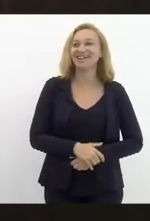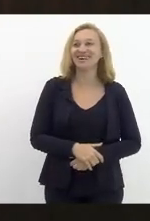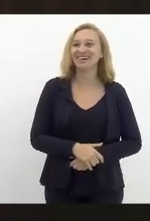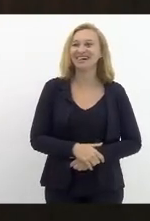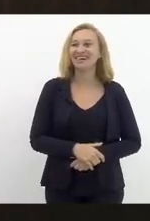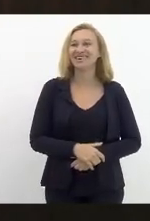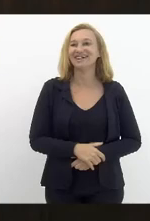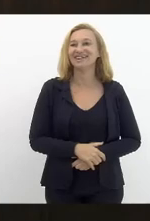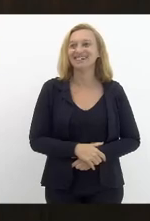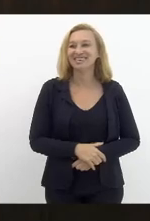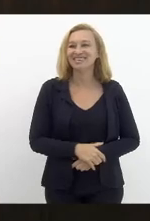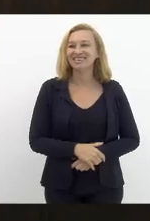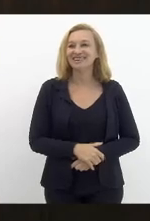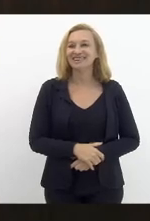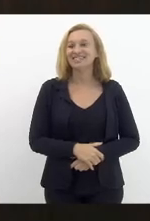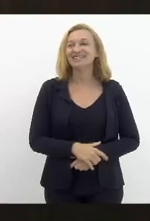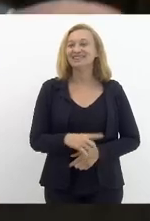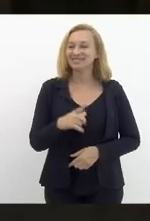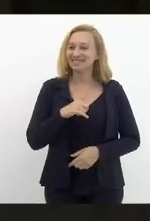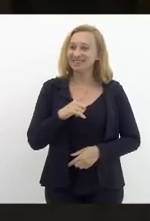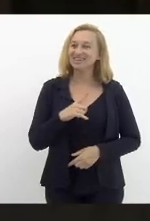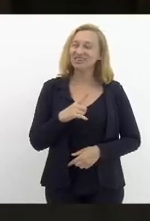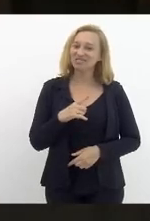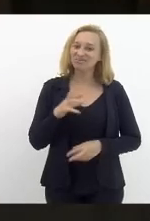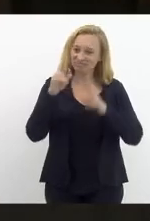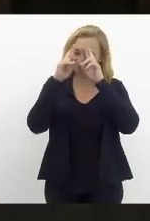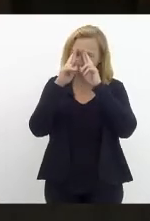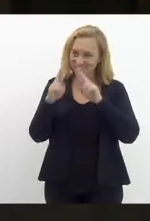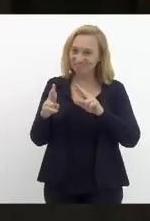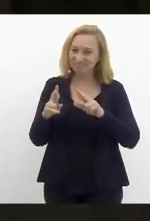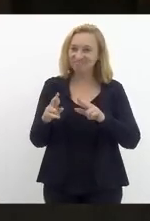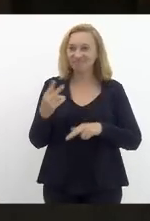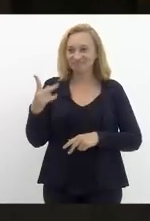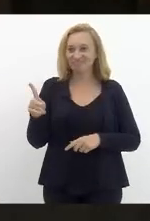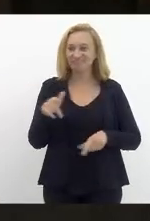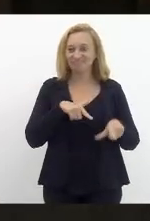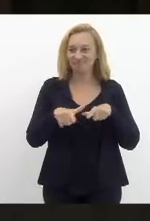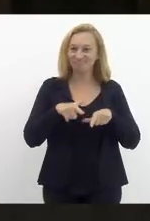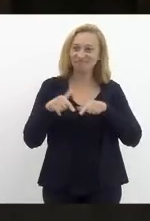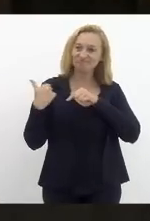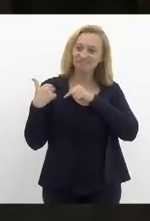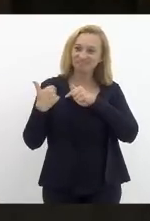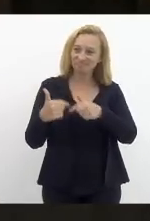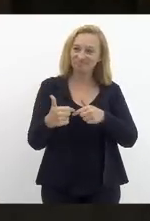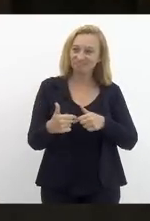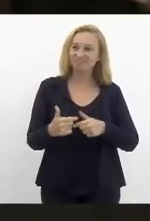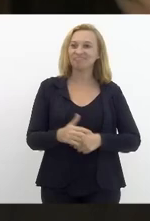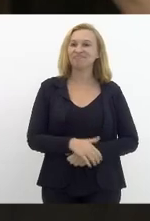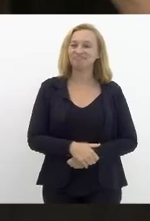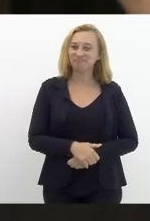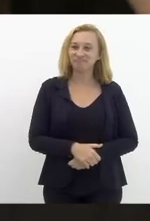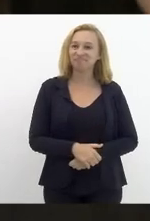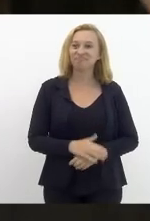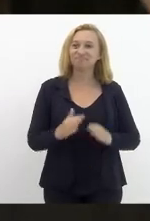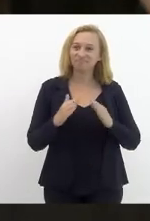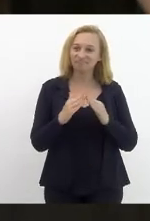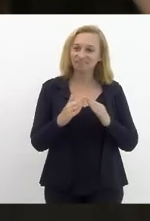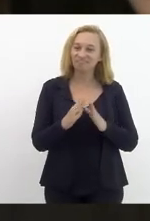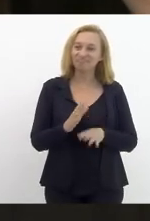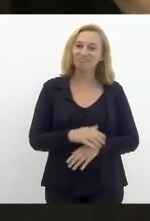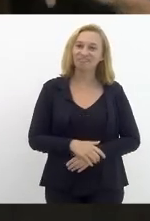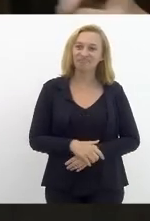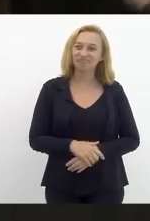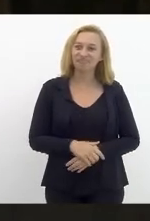Jamais, em hipótese nenhuma. Mas eu tenho um profundo respeito pelo mandato, pela trajetória dessa que é nessa casa, sem dúvida